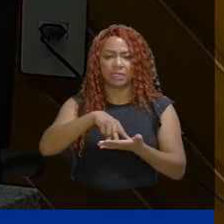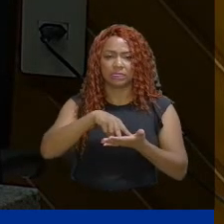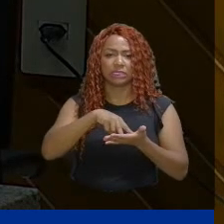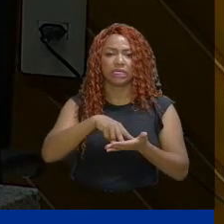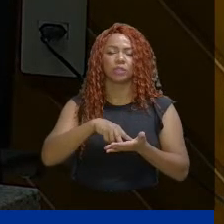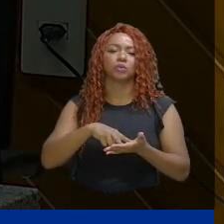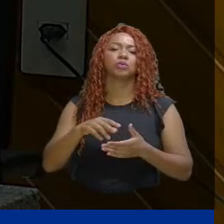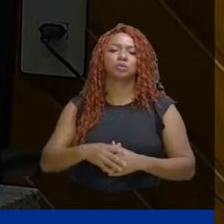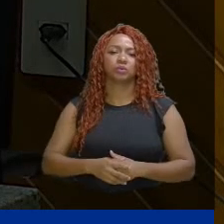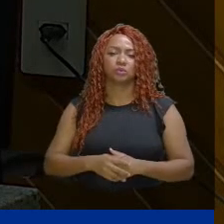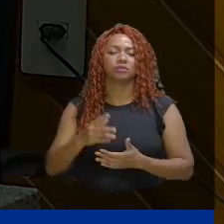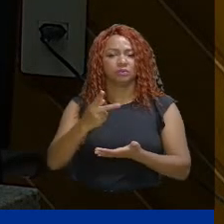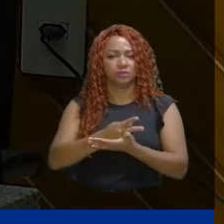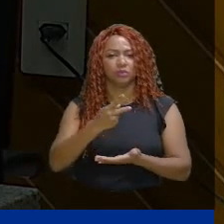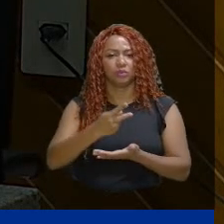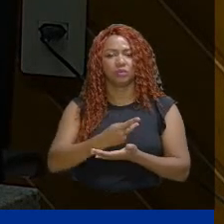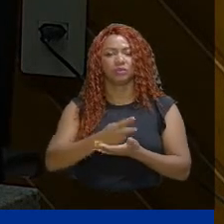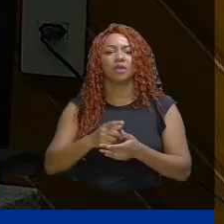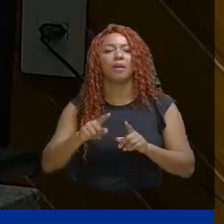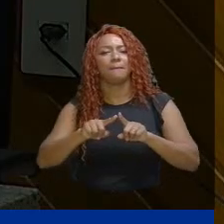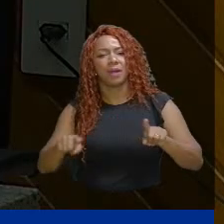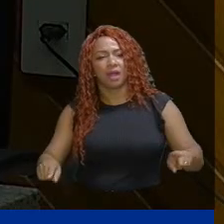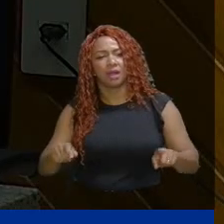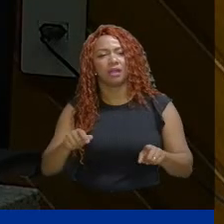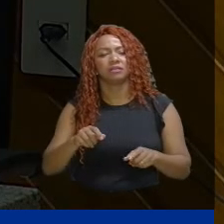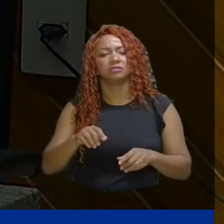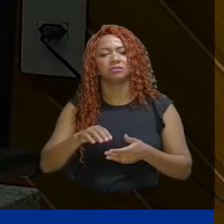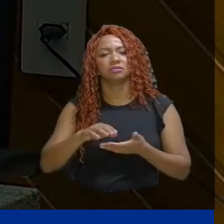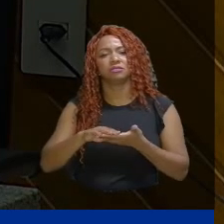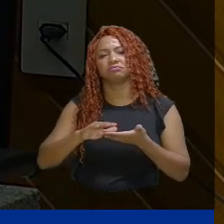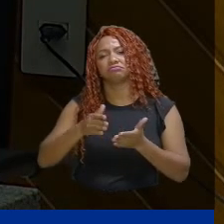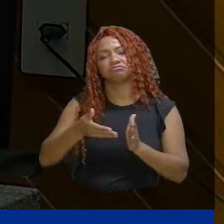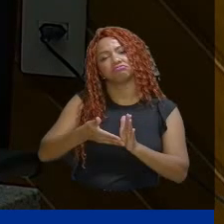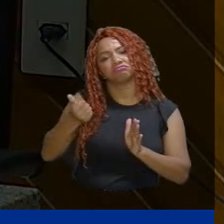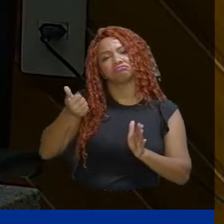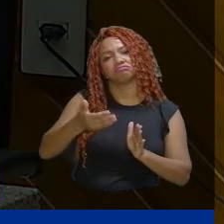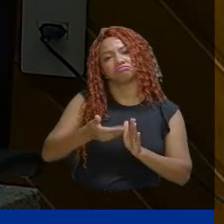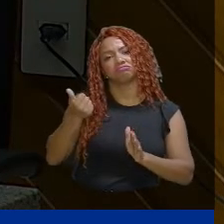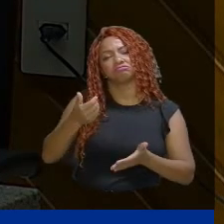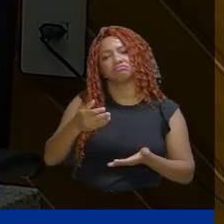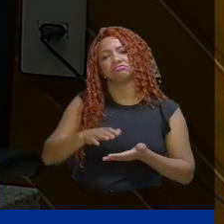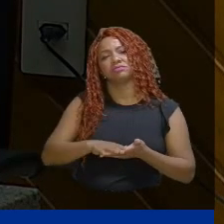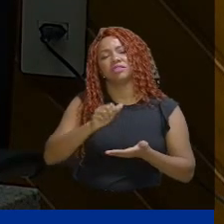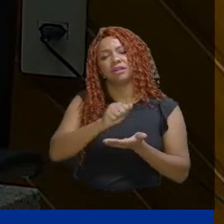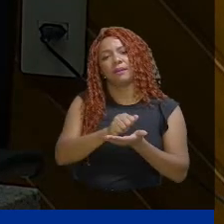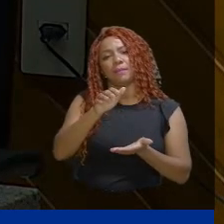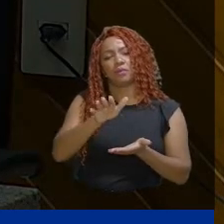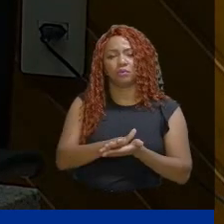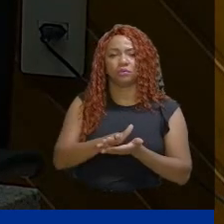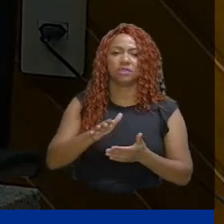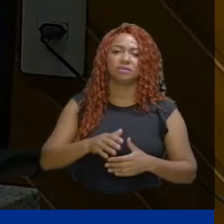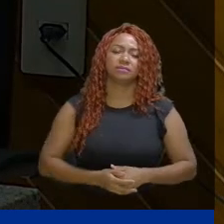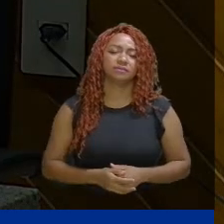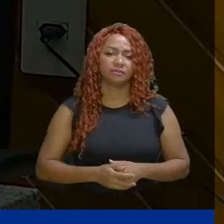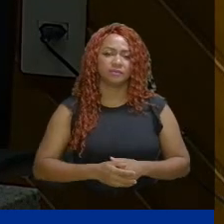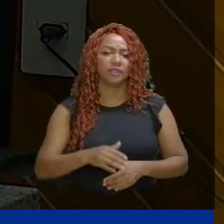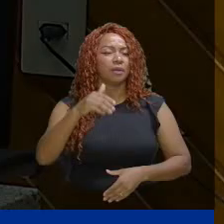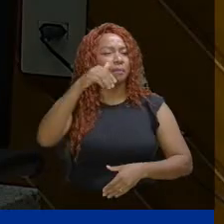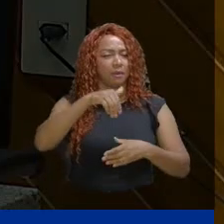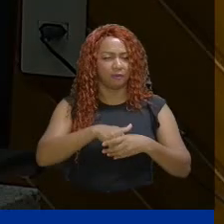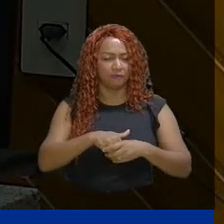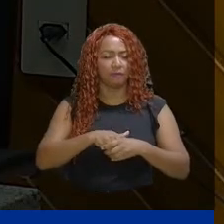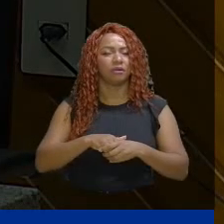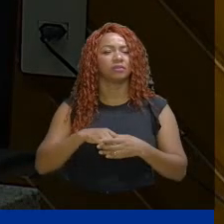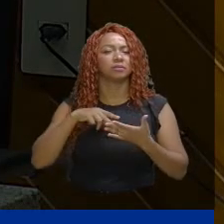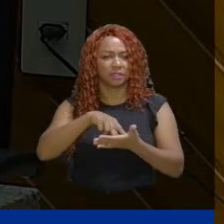o reconhecimento da irregularidade, mas excluindo a multa por ausência de previsão legal. Senhor presidente, o meu voto está